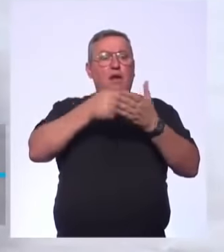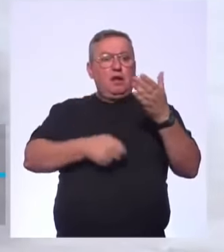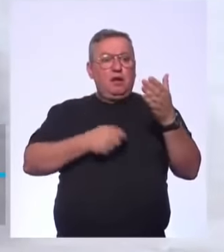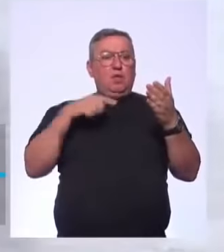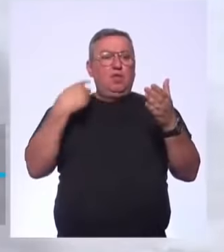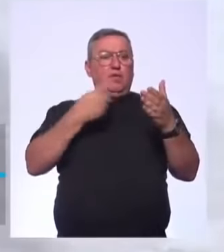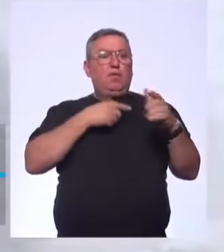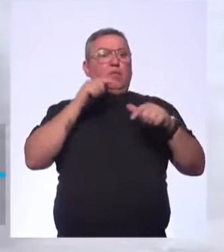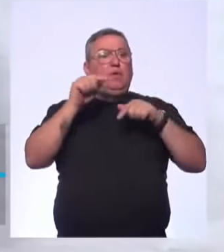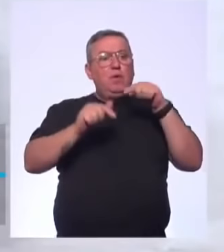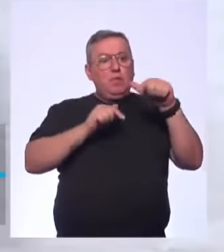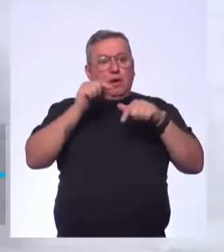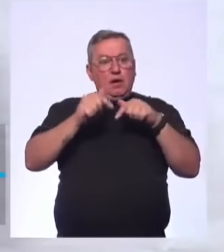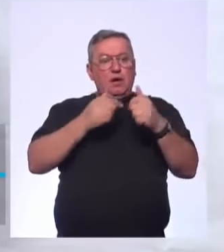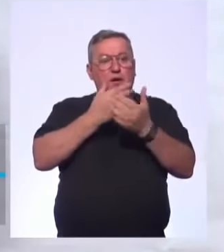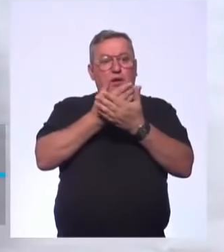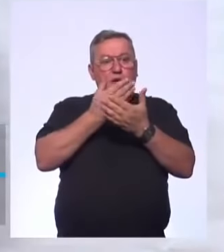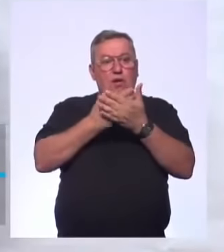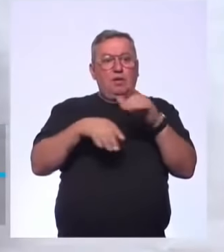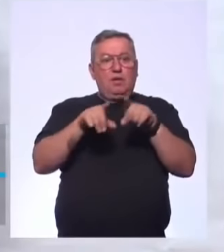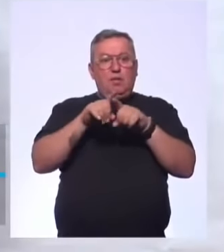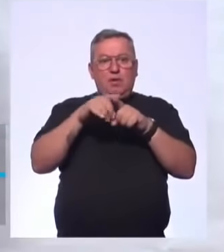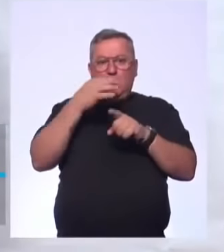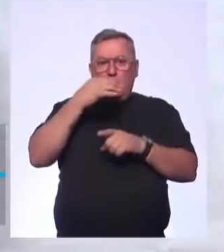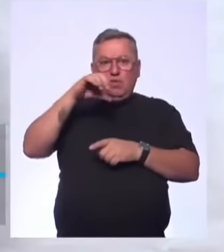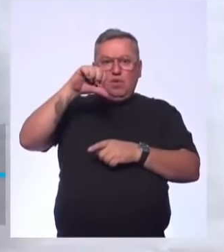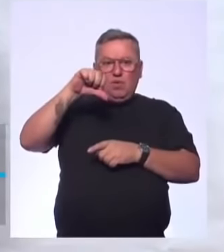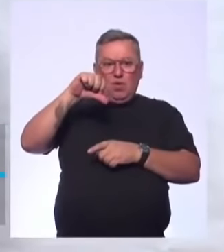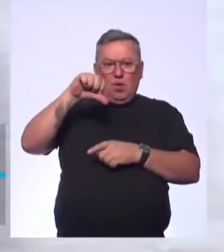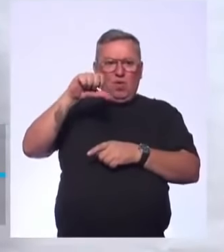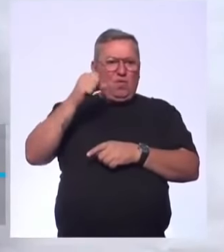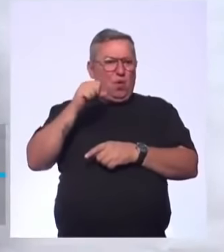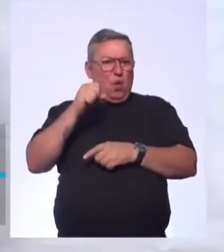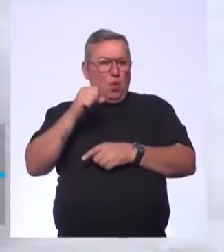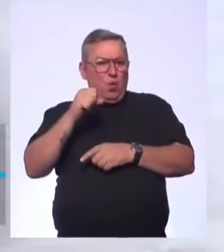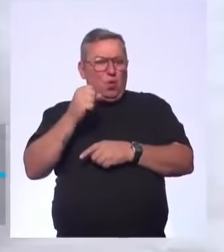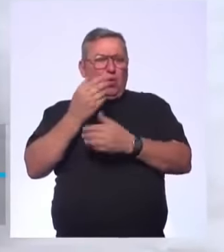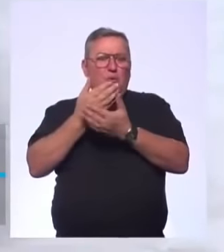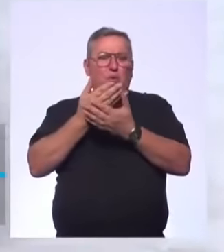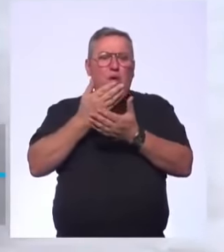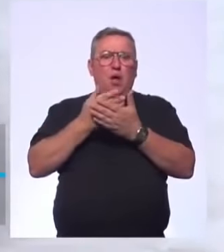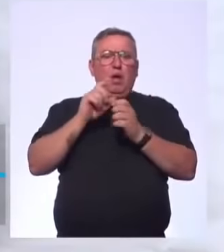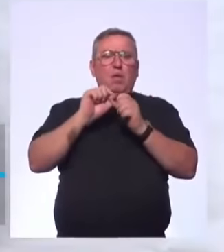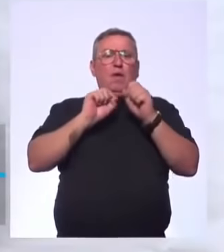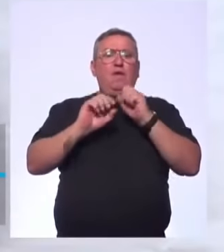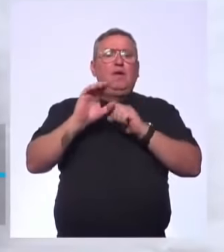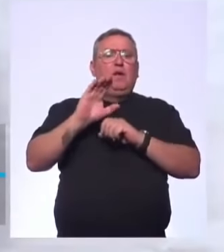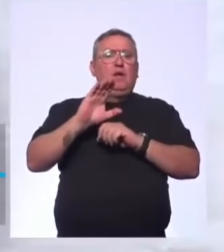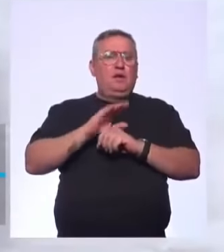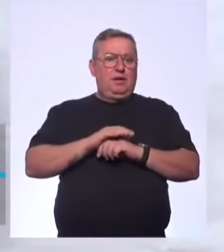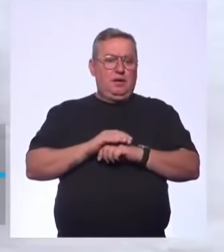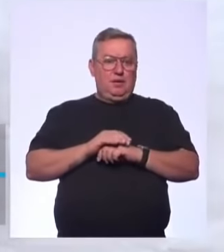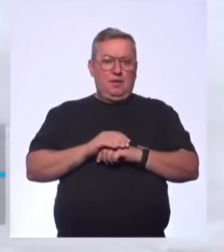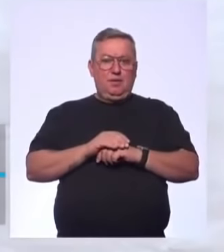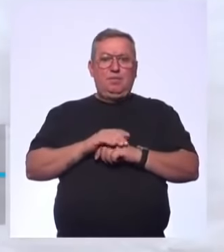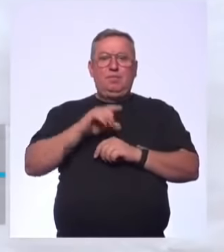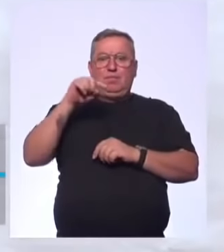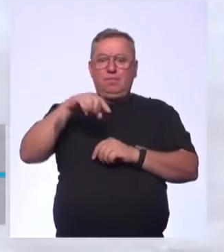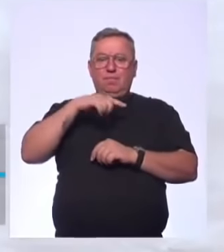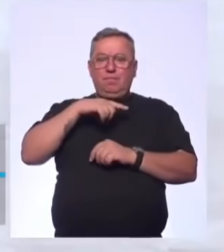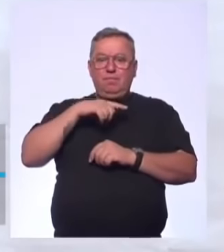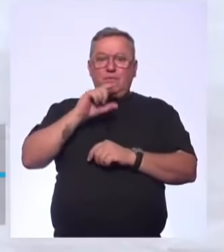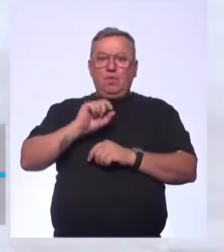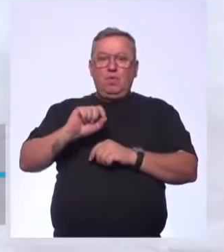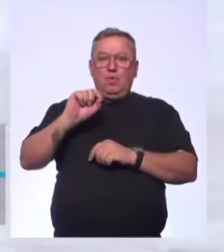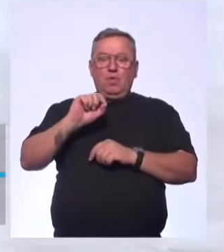vamos trabalhar nessas aulas aí, acho que são 9 aulas, 8 aulas, para nós fazermos isso, ok? Aqui, tá lá, eu vou